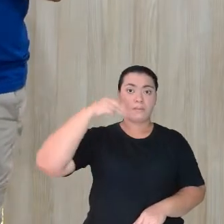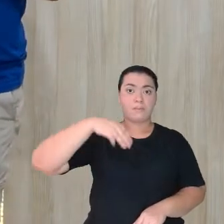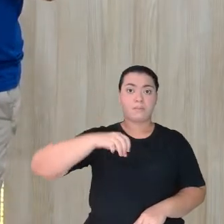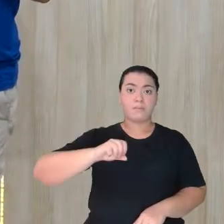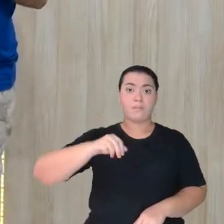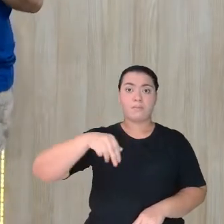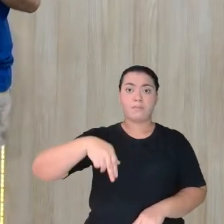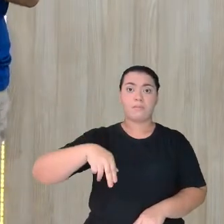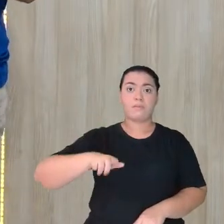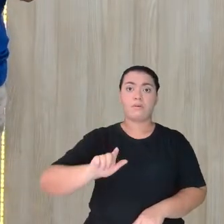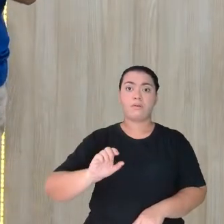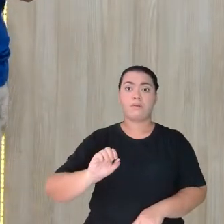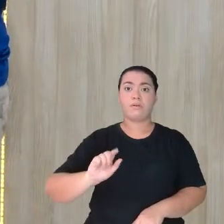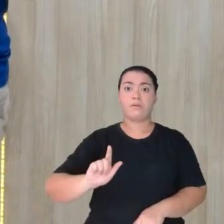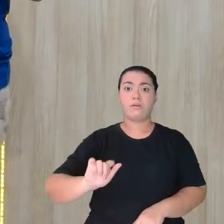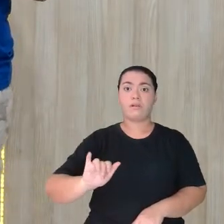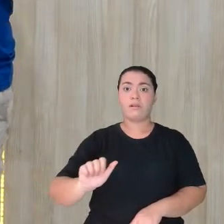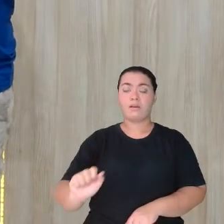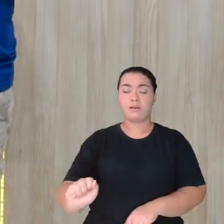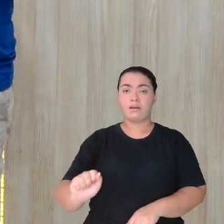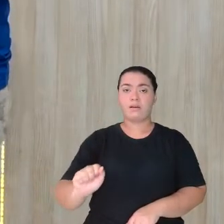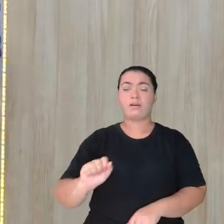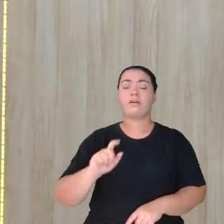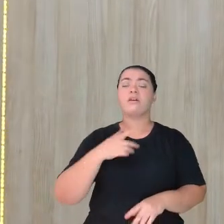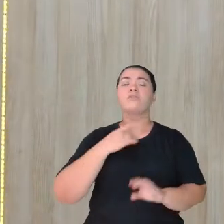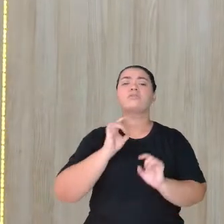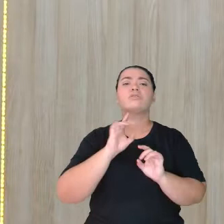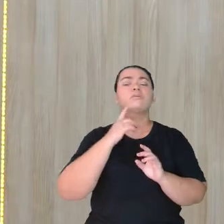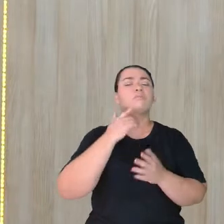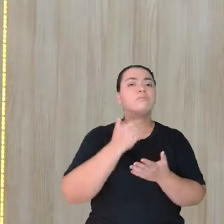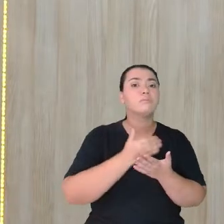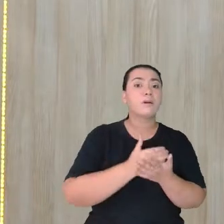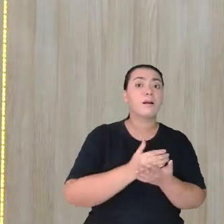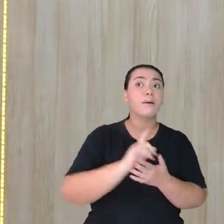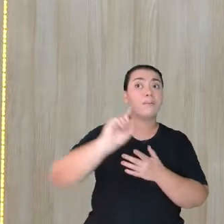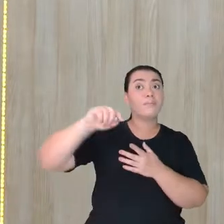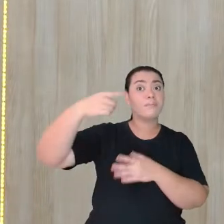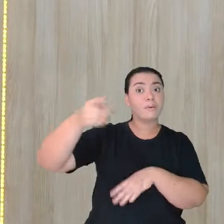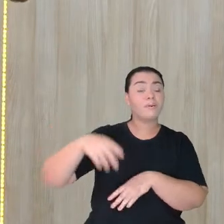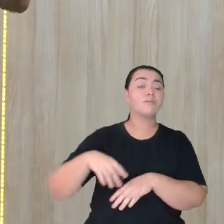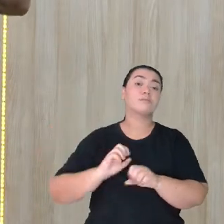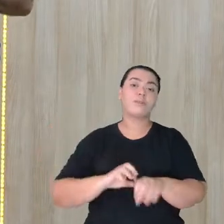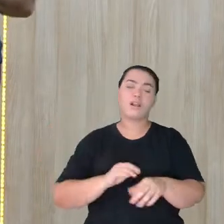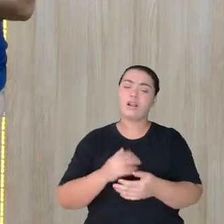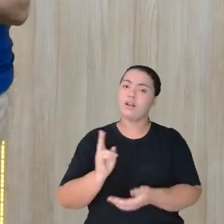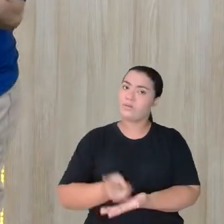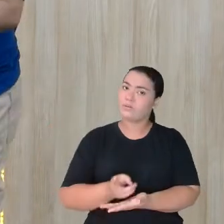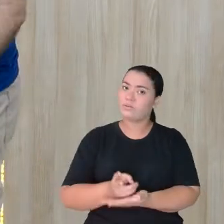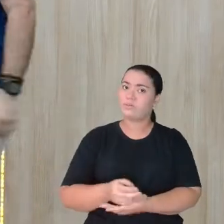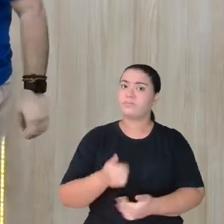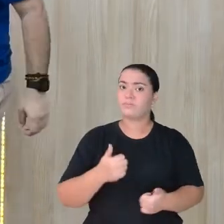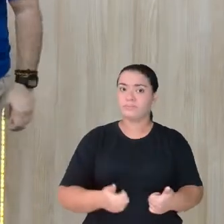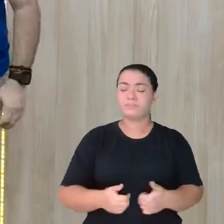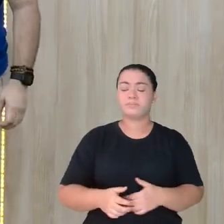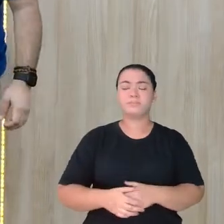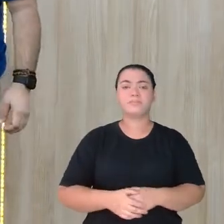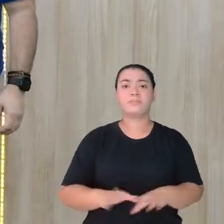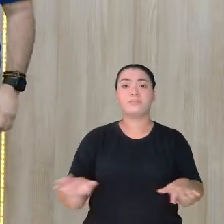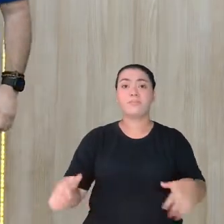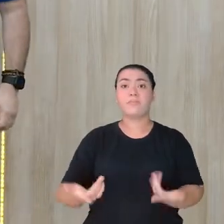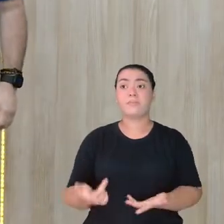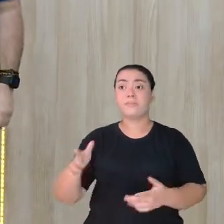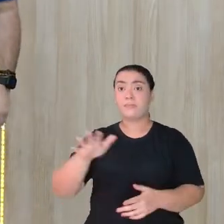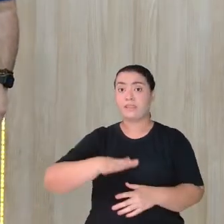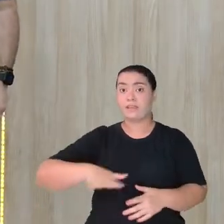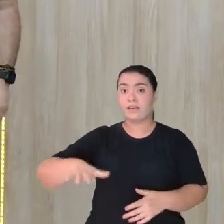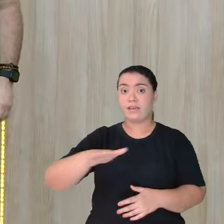ainda um tempo bem curtinho, eu vou fazer uma introdução e na próxima aula a gente continua. Veja, a